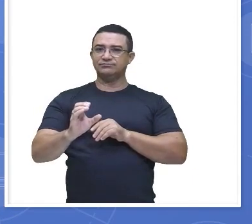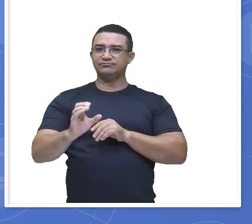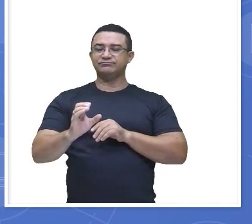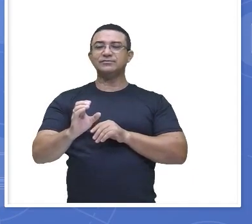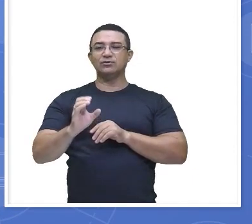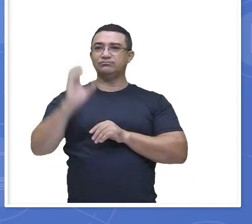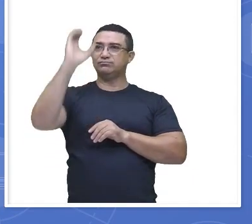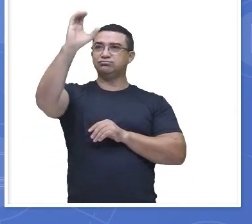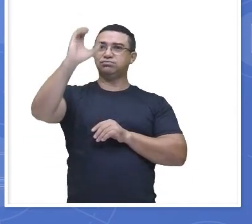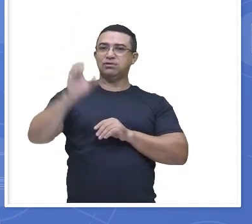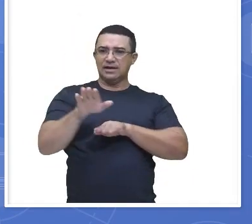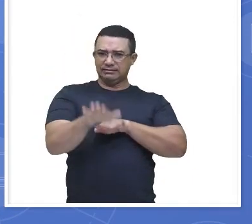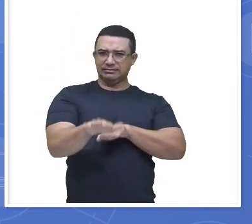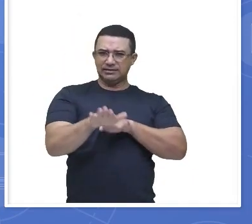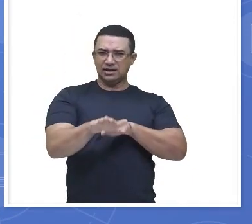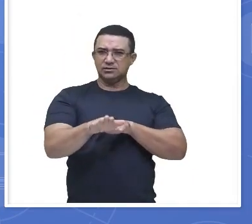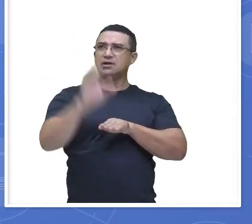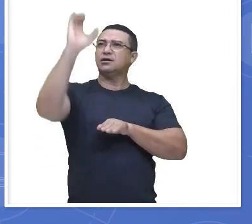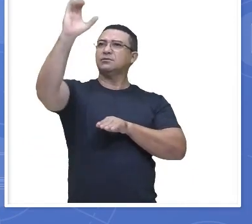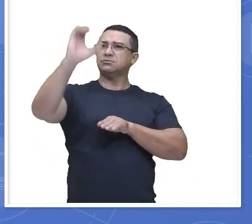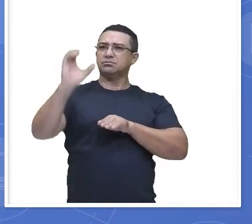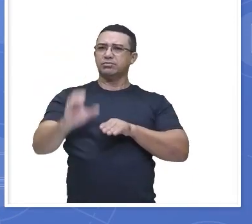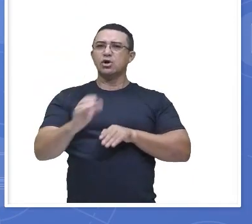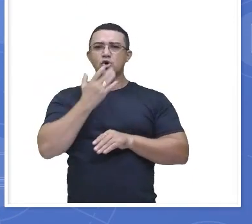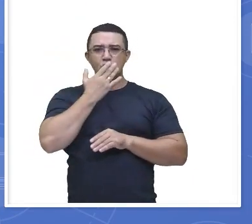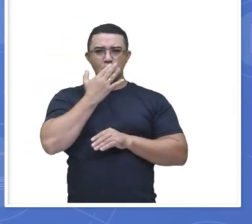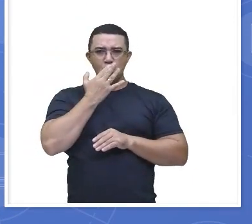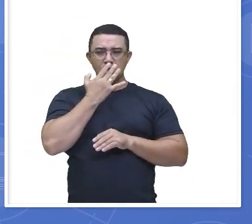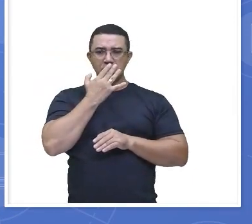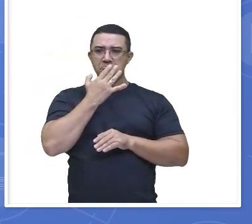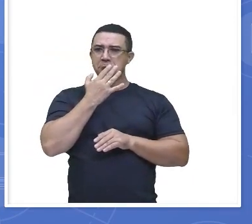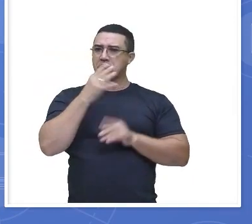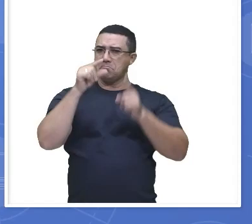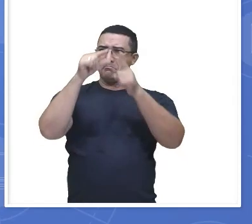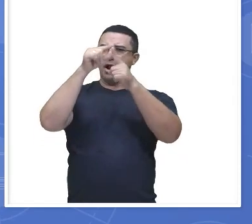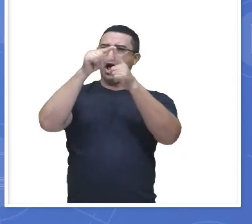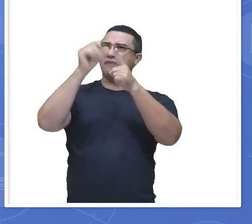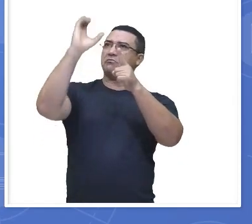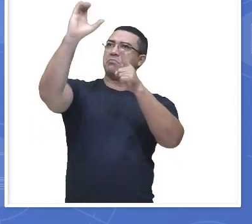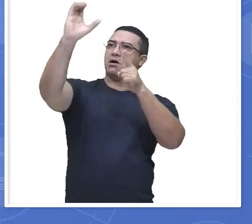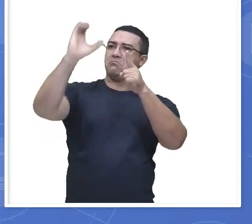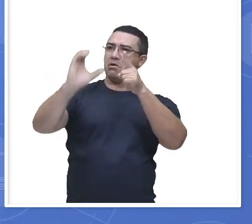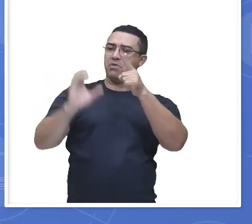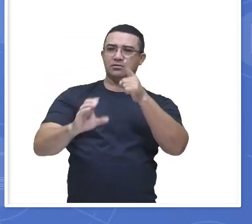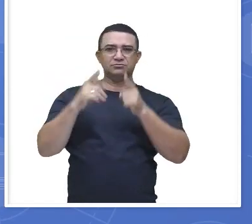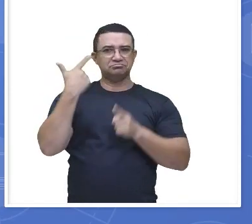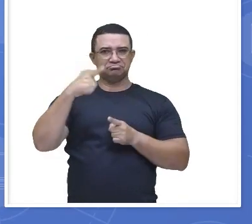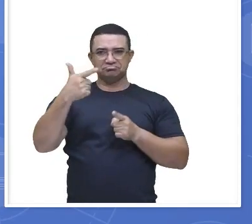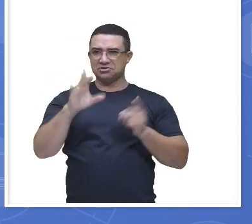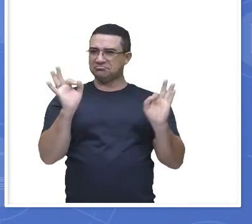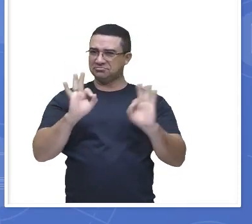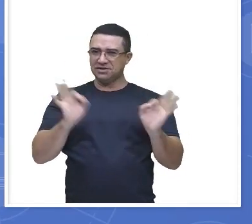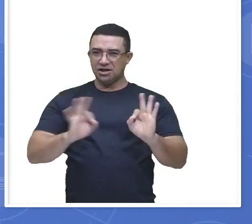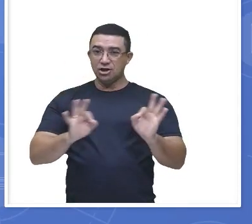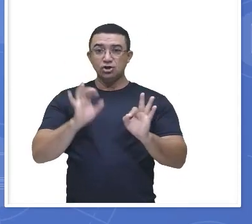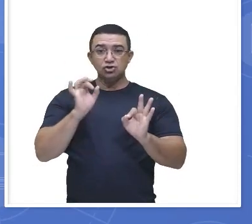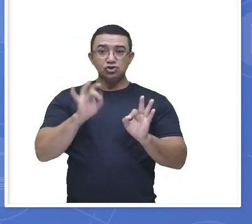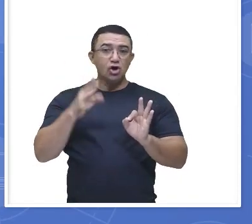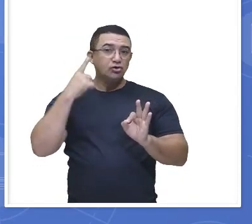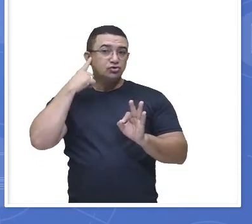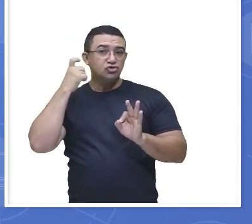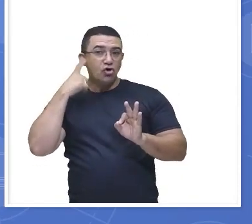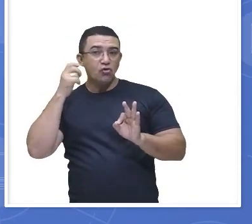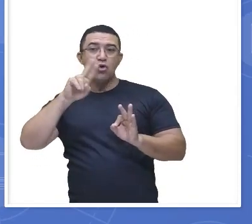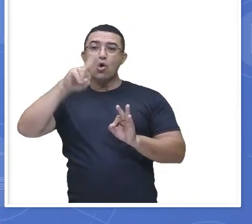totalmente vinculada a cores, não há palavras escritas, não há palavras ditas, não é? Às vezes são sinais sonoros